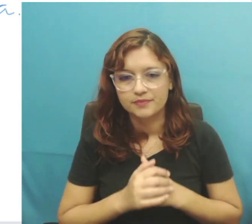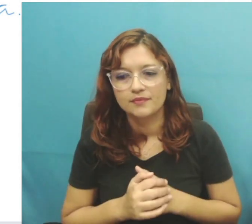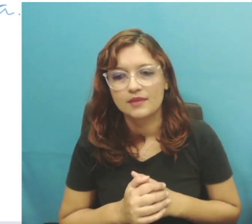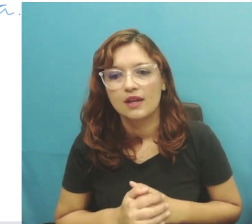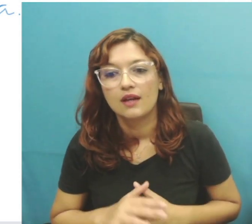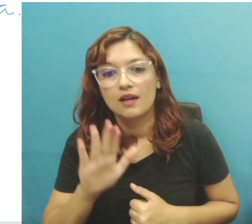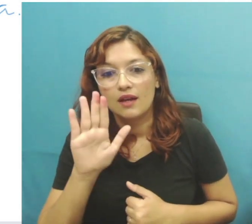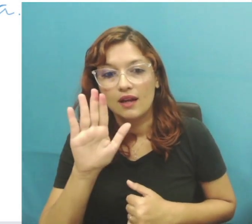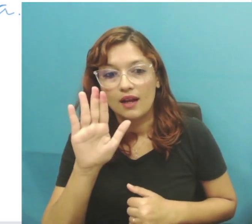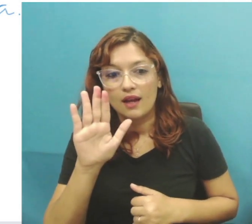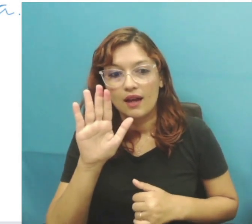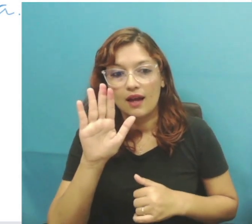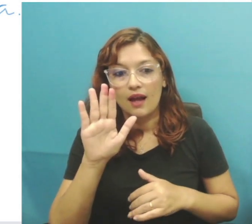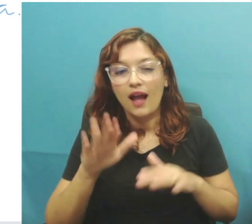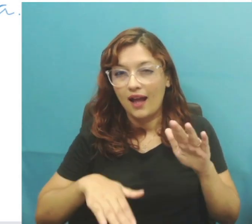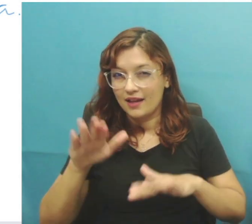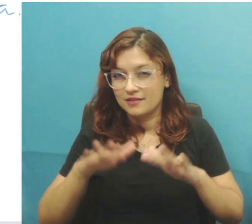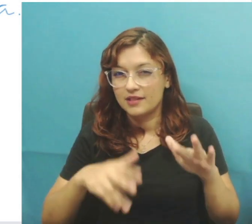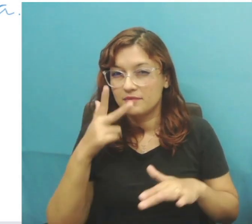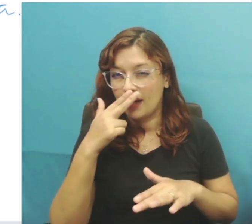Entendeu? Ficou claro?